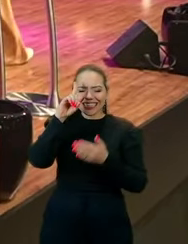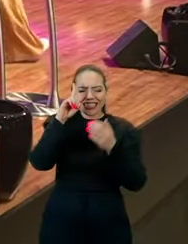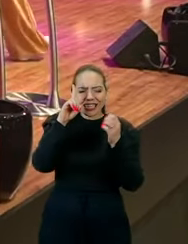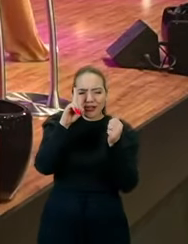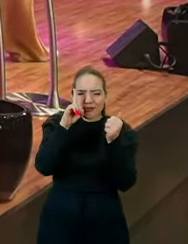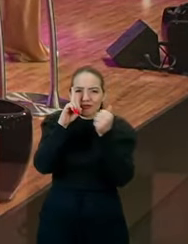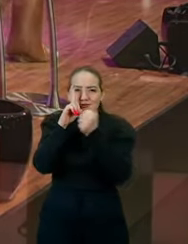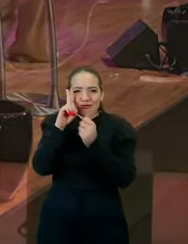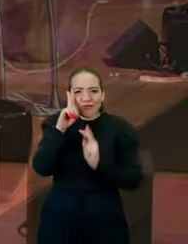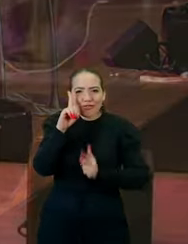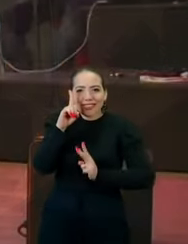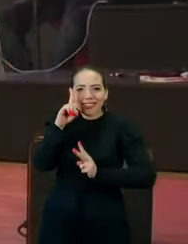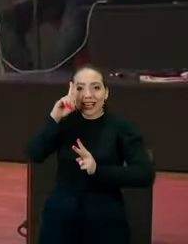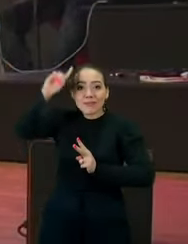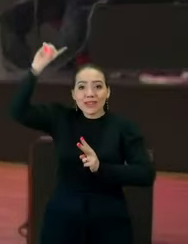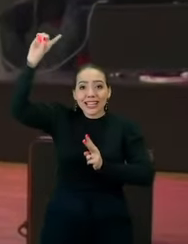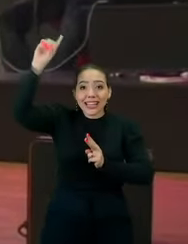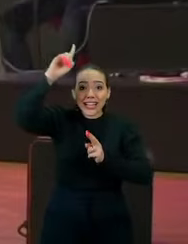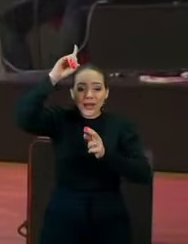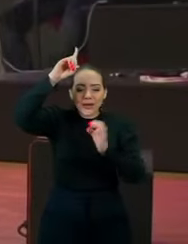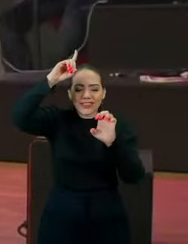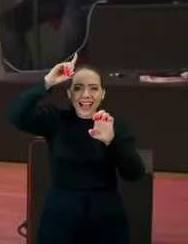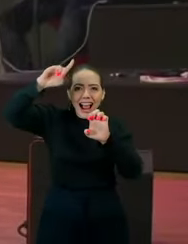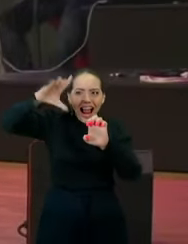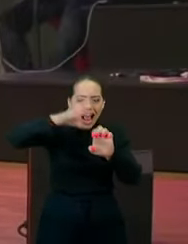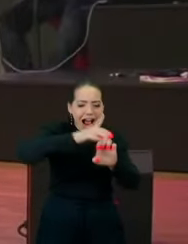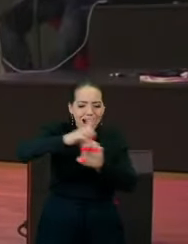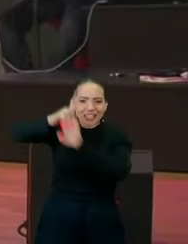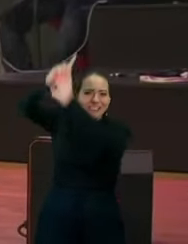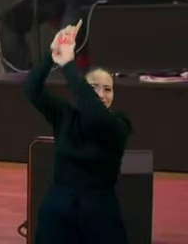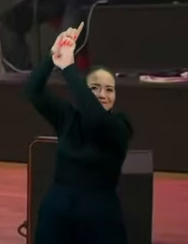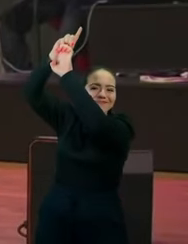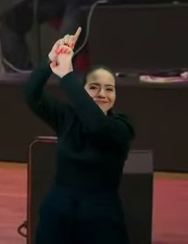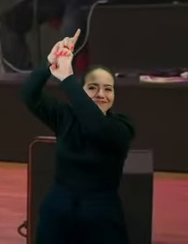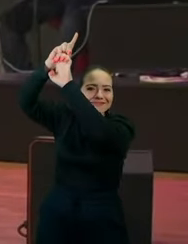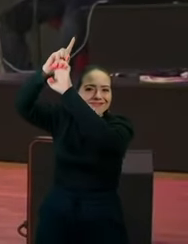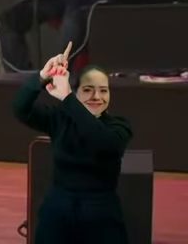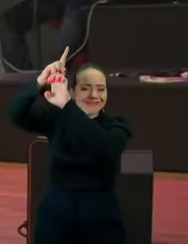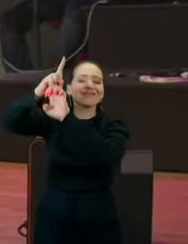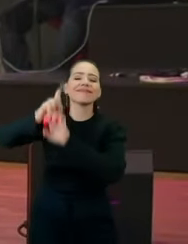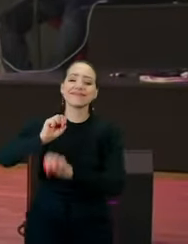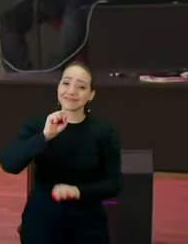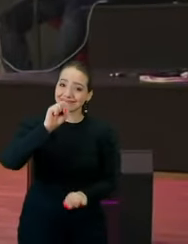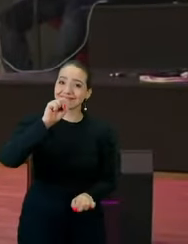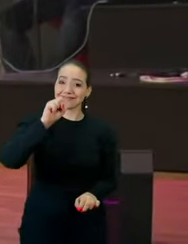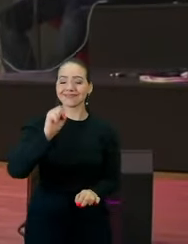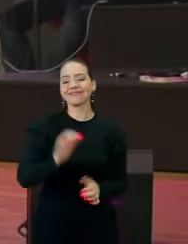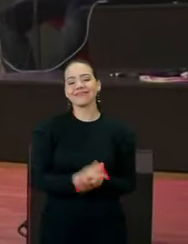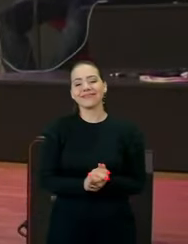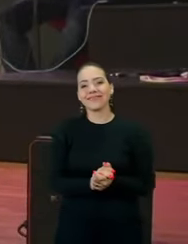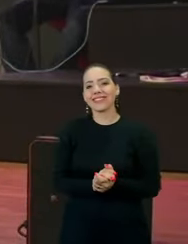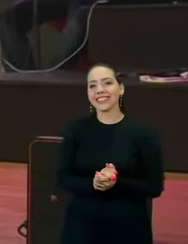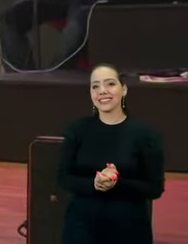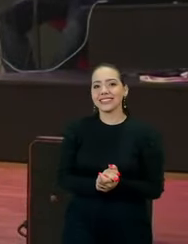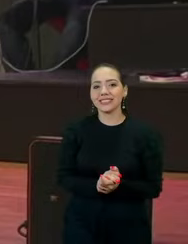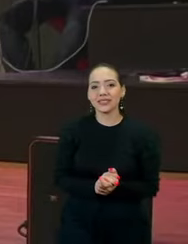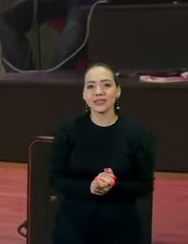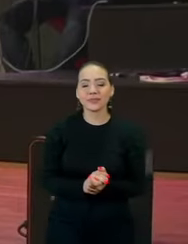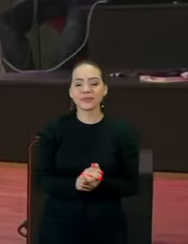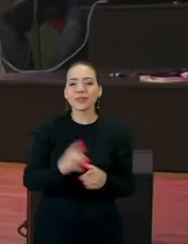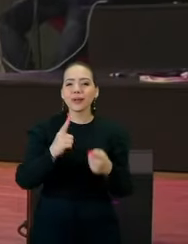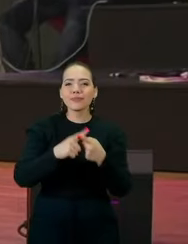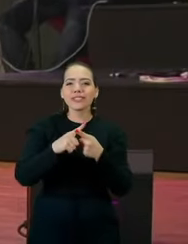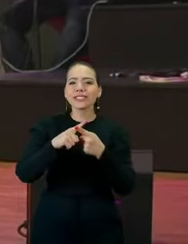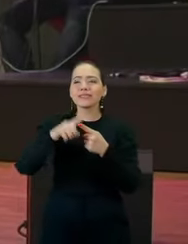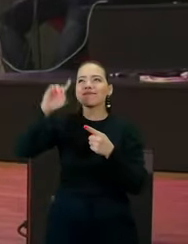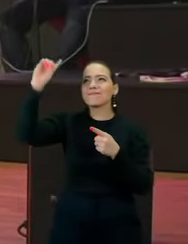Deus. Abraão andava numa geração perdida, mas Abraão, o maior título do mundo ele tinha, ele